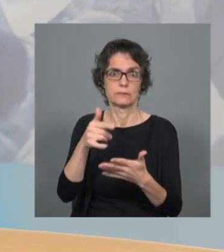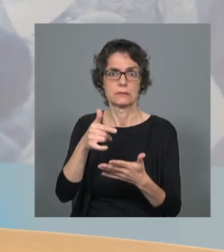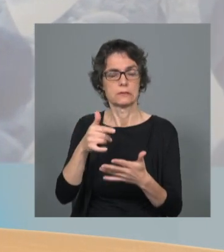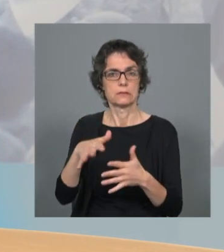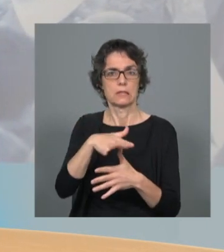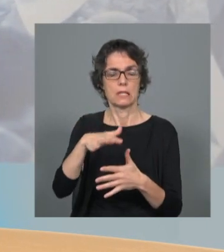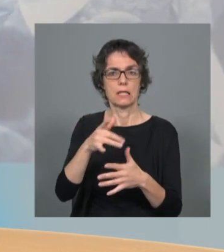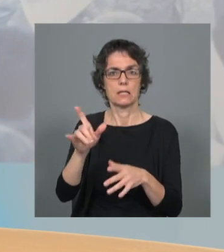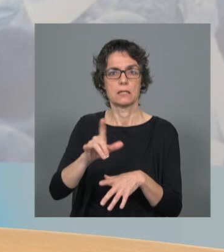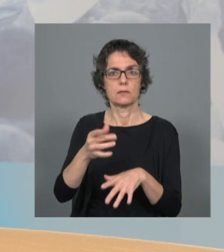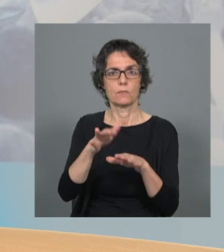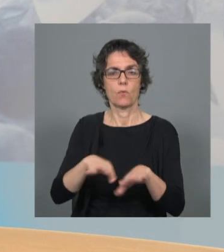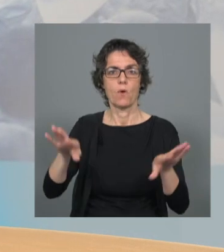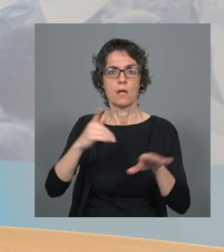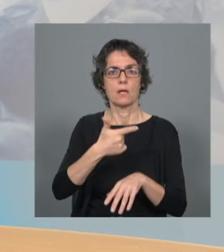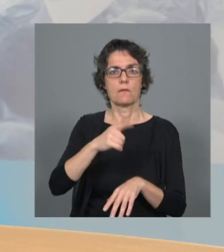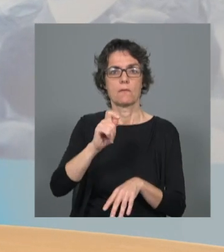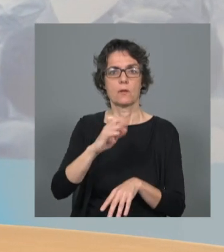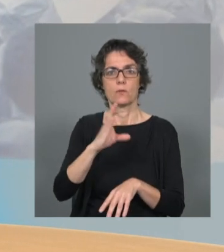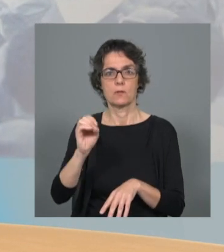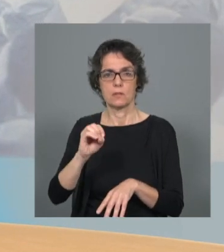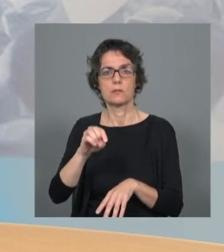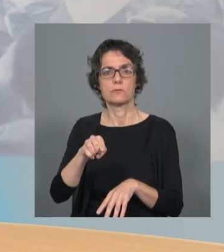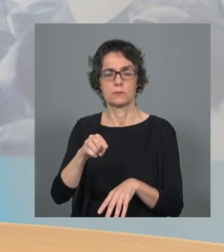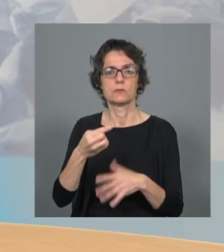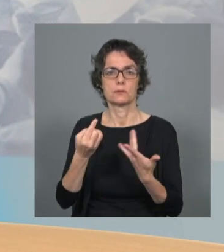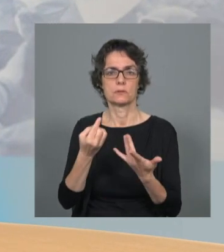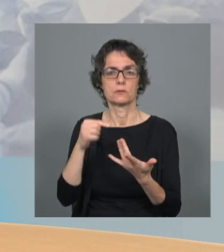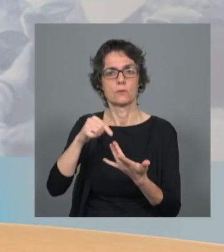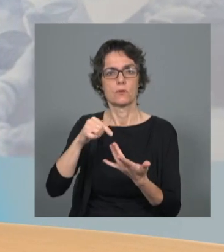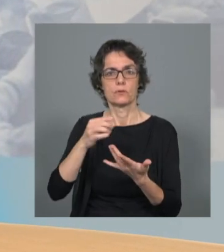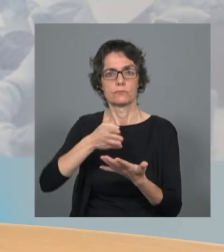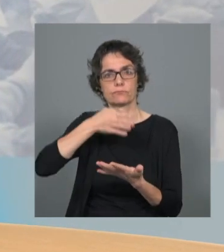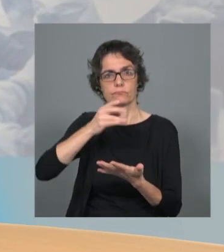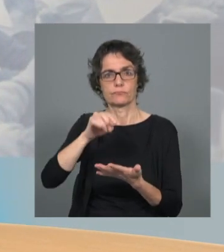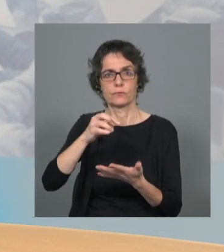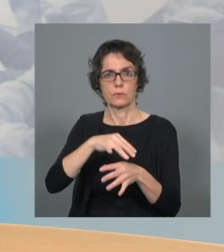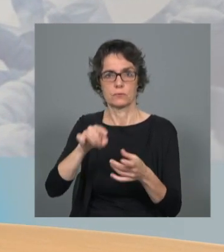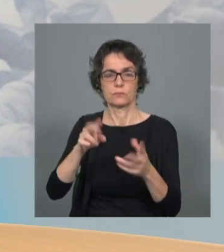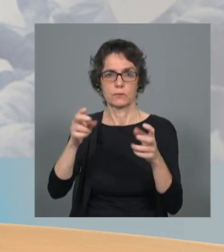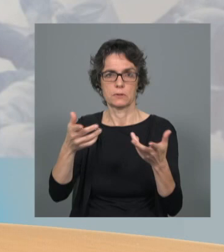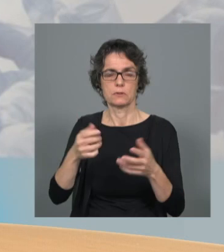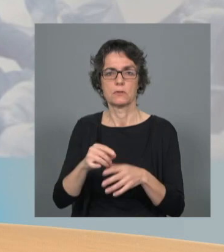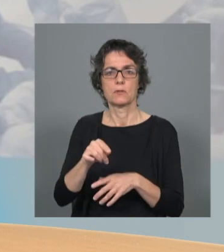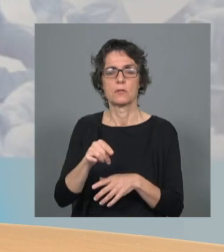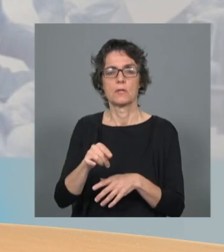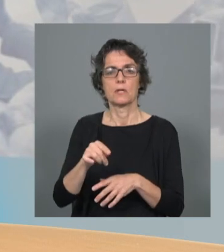na região de Lisboa e Val do Tejo, é o nosso foco de documentário. Isto vai se resolver